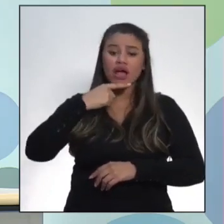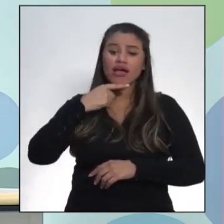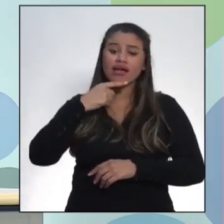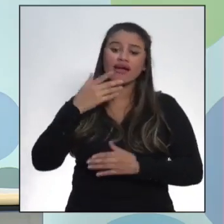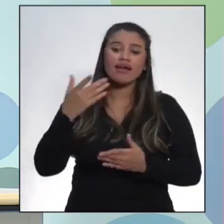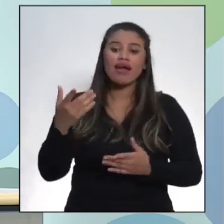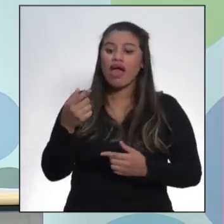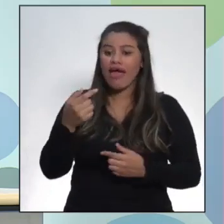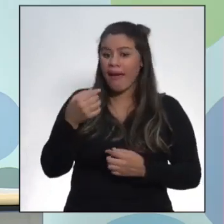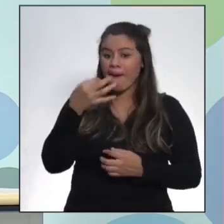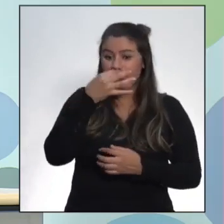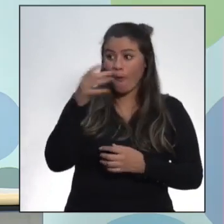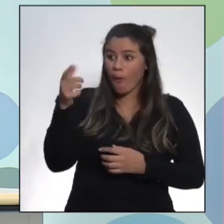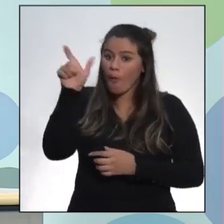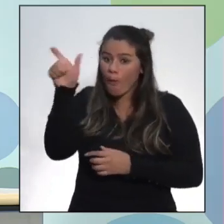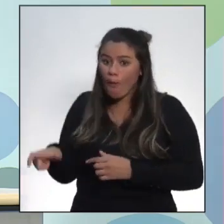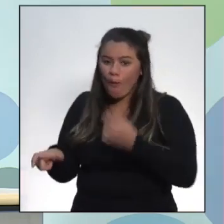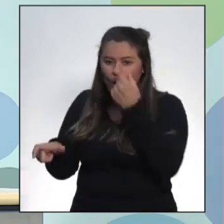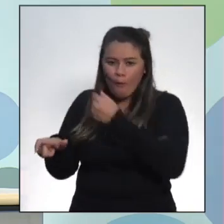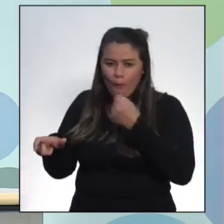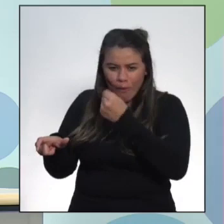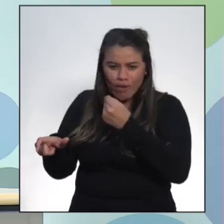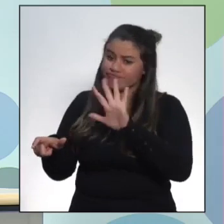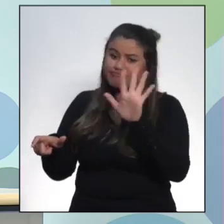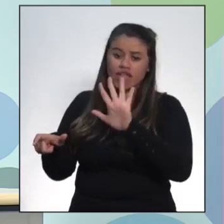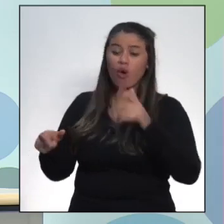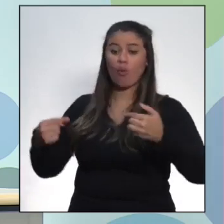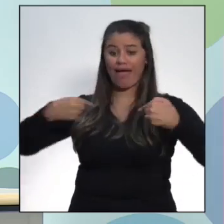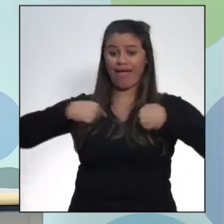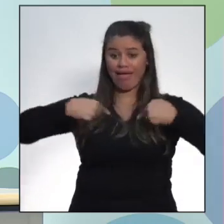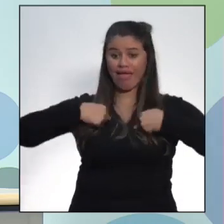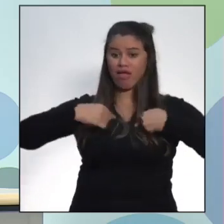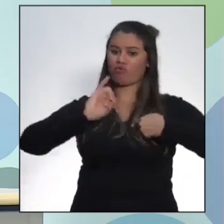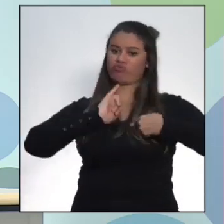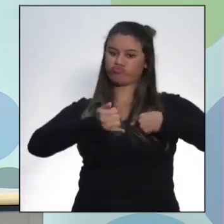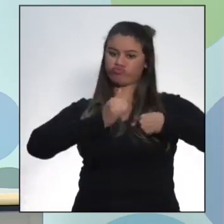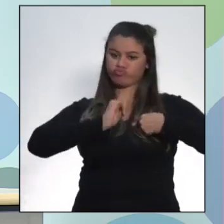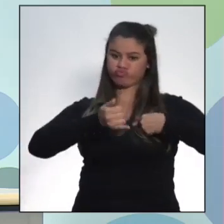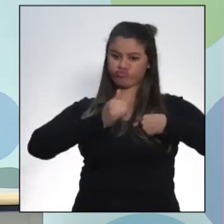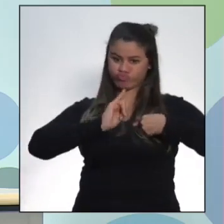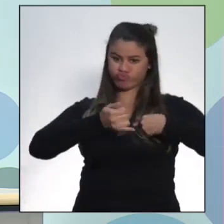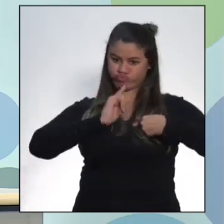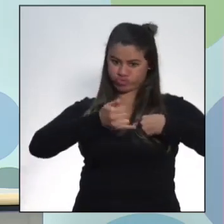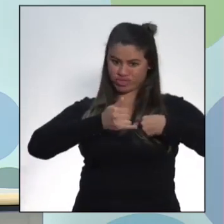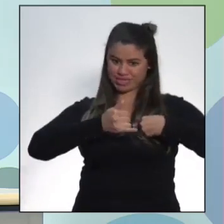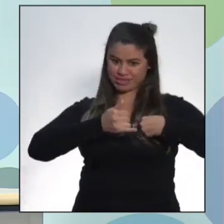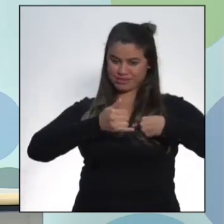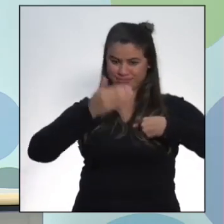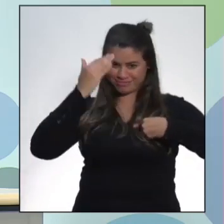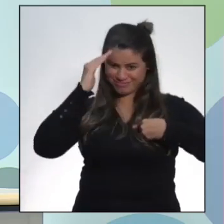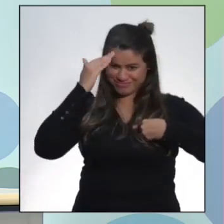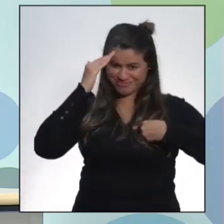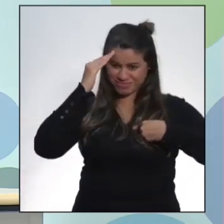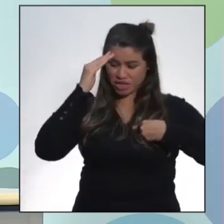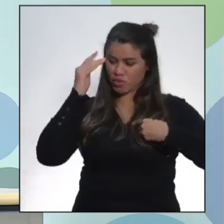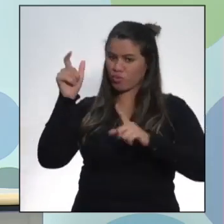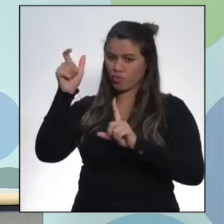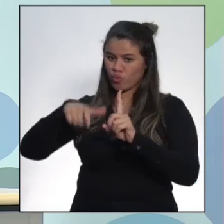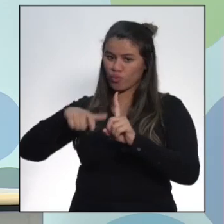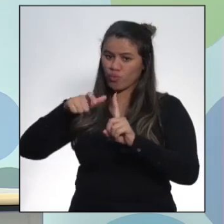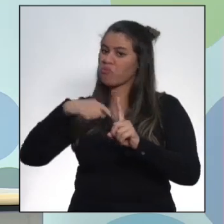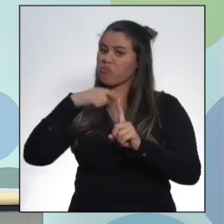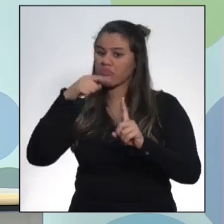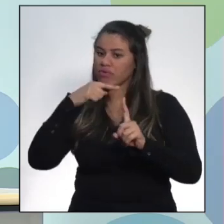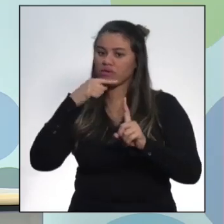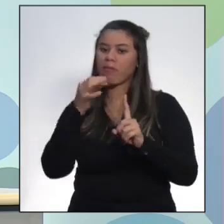indireto, há a interpretação pelo narrador. O narrador diz aquilo que o personagem falou,